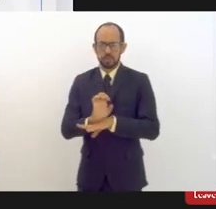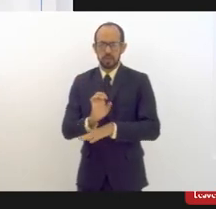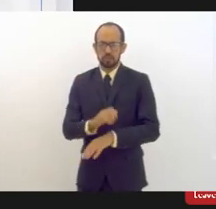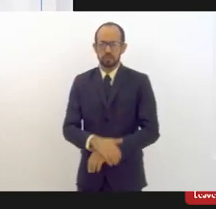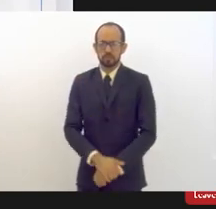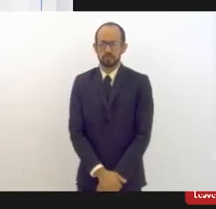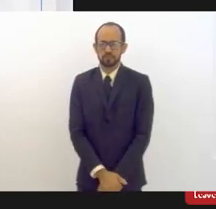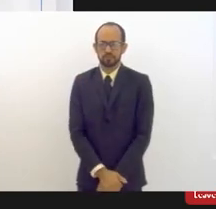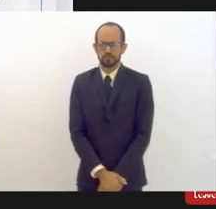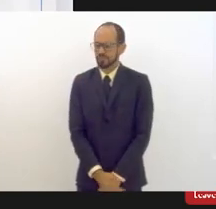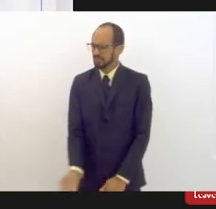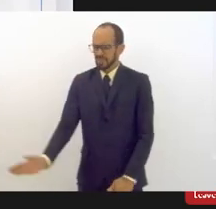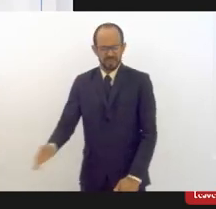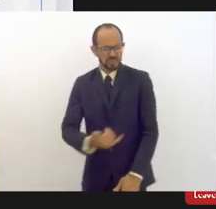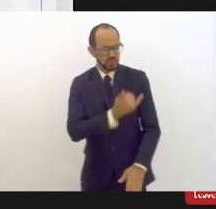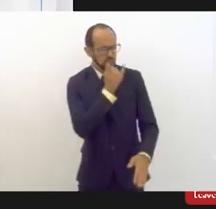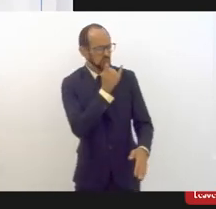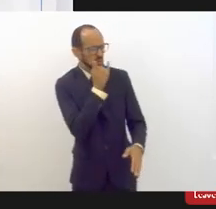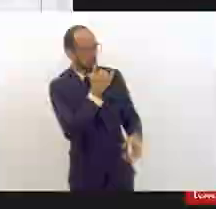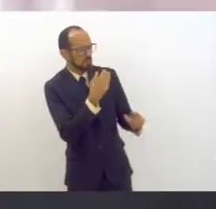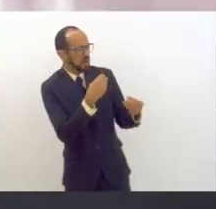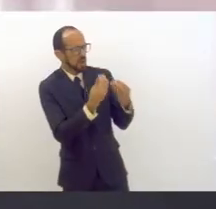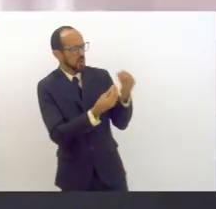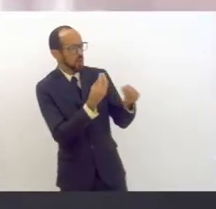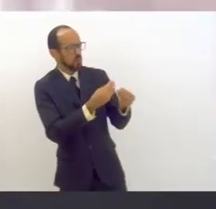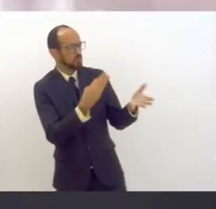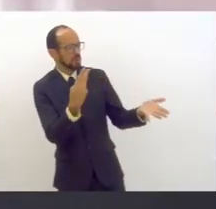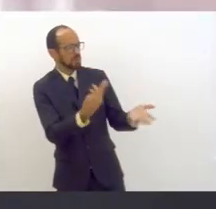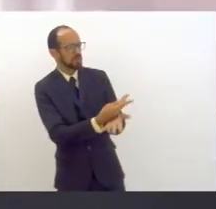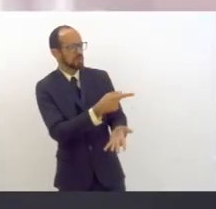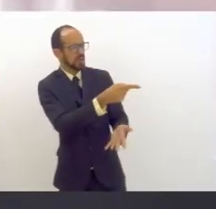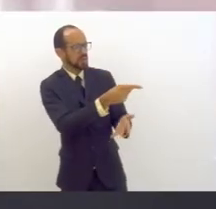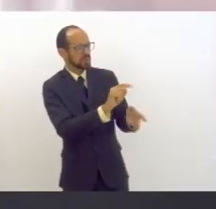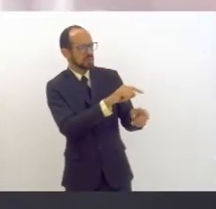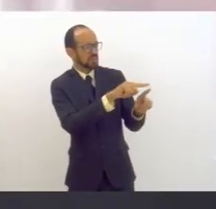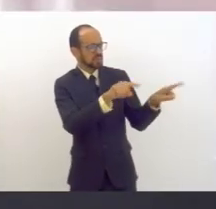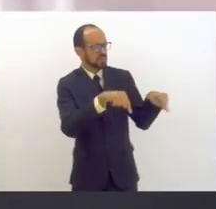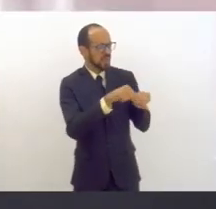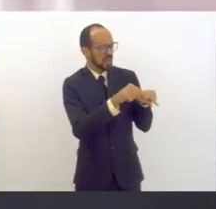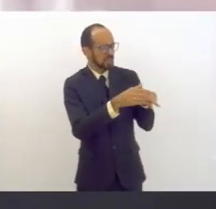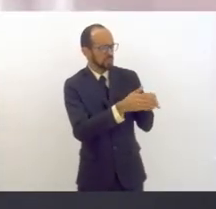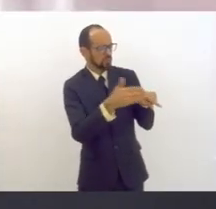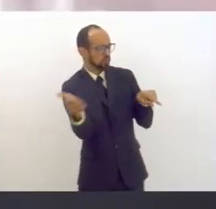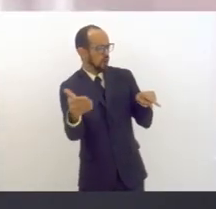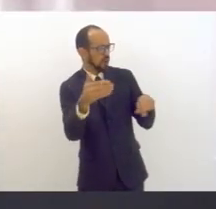Oi, desculpa, como é que funciona esse negócio das salas utilizadas fora da unidade escolar? Que eu não entendi.